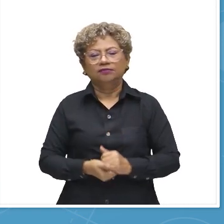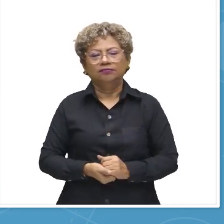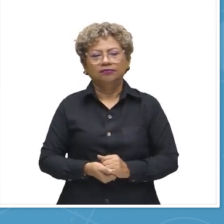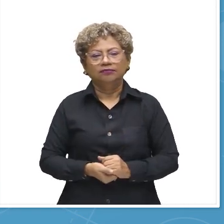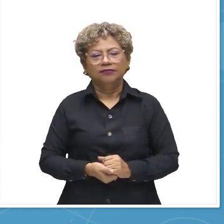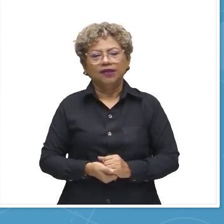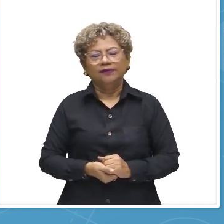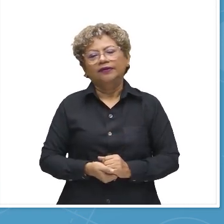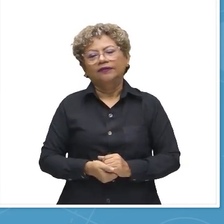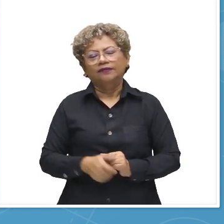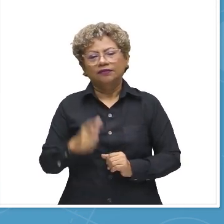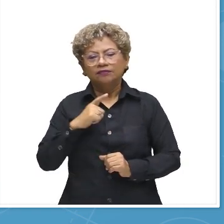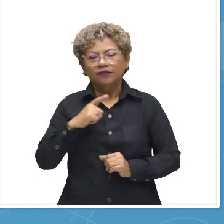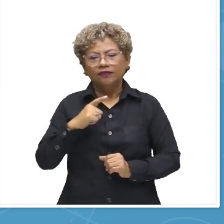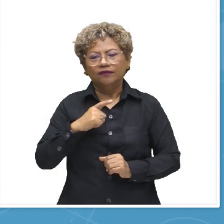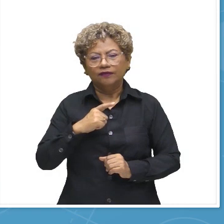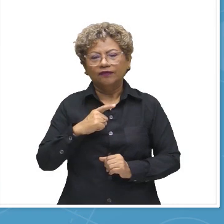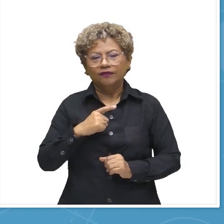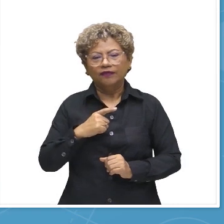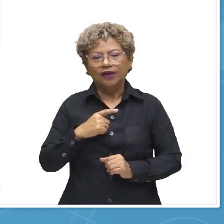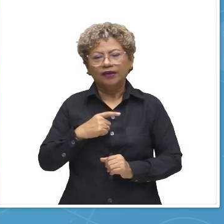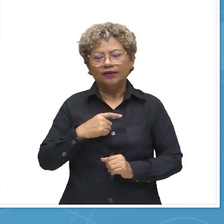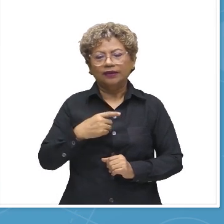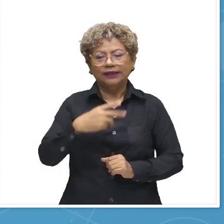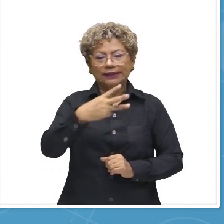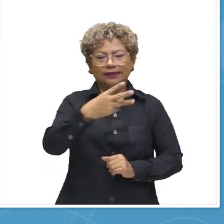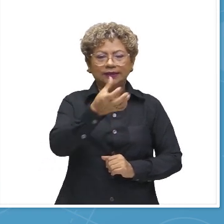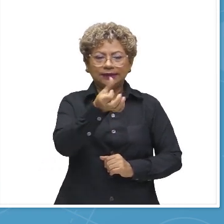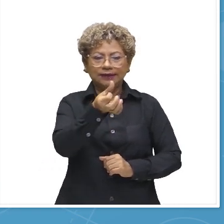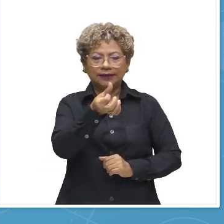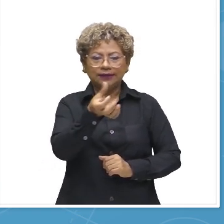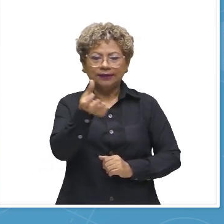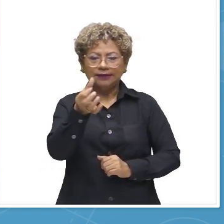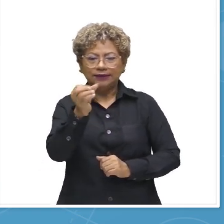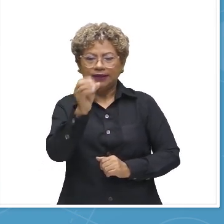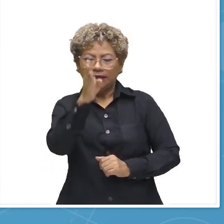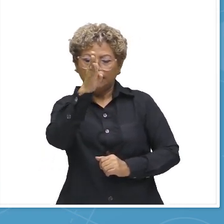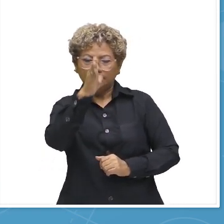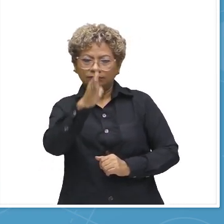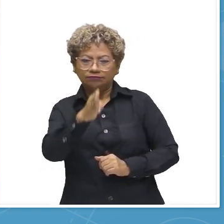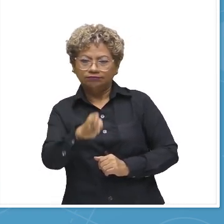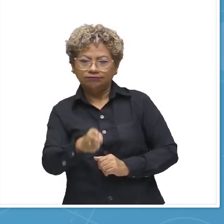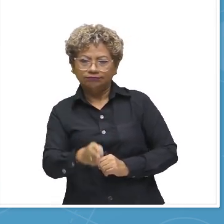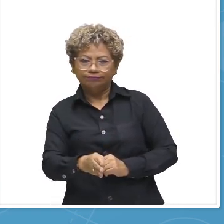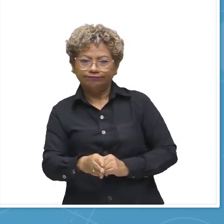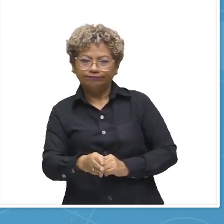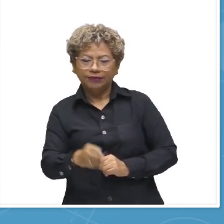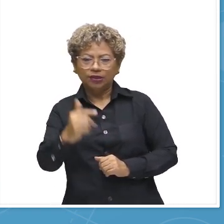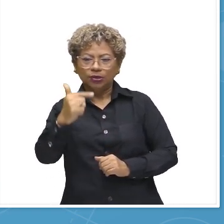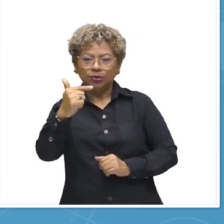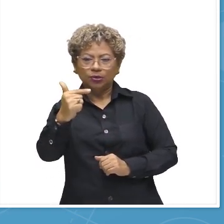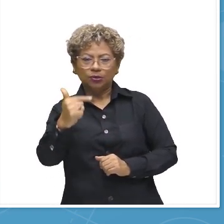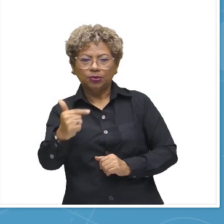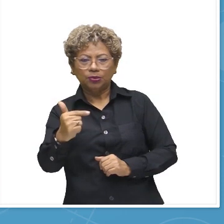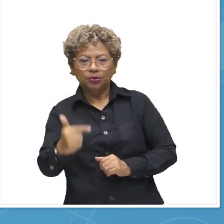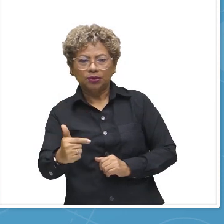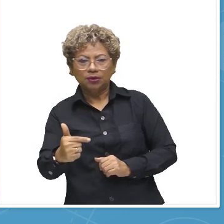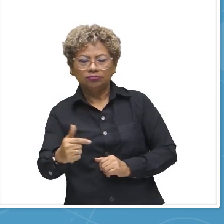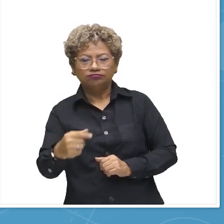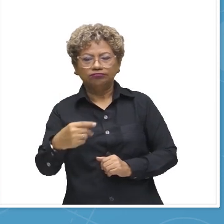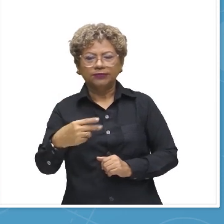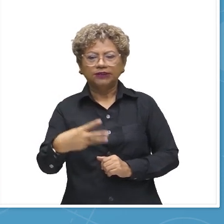simplifica não, fatora tanto o 36 quanto o 60, né? Decompõe esses dois números